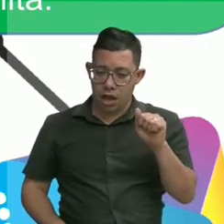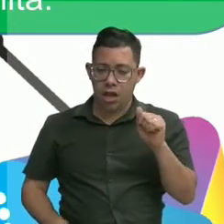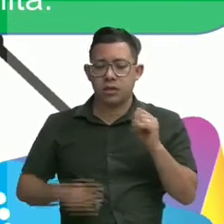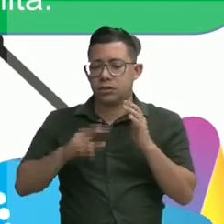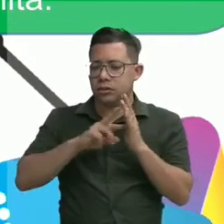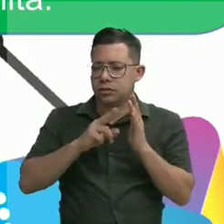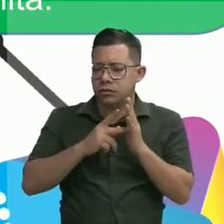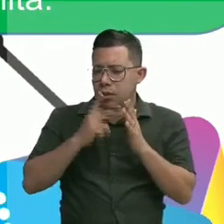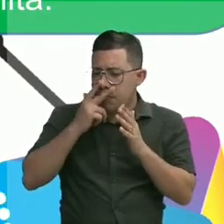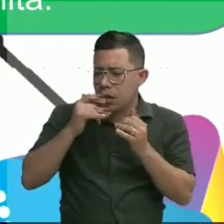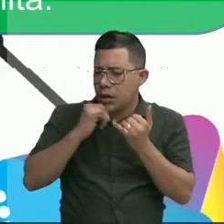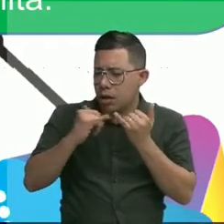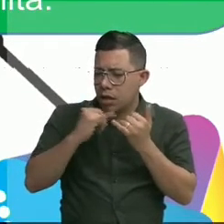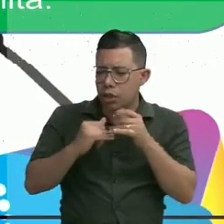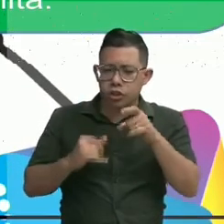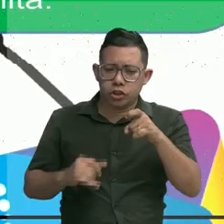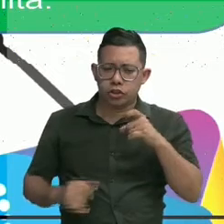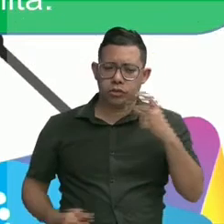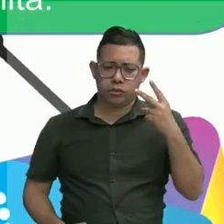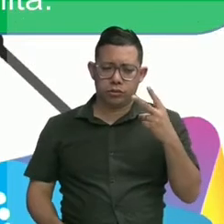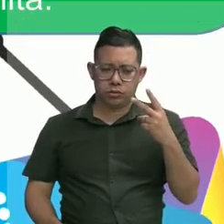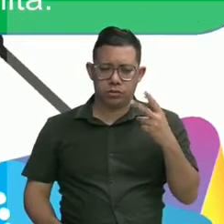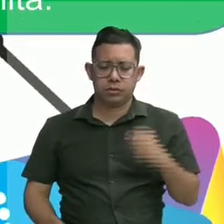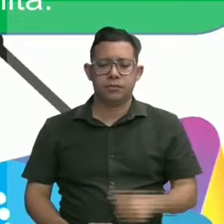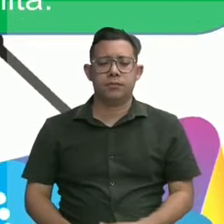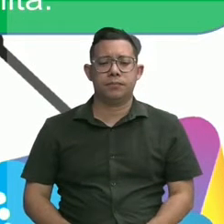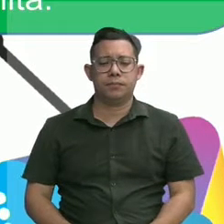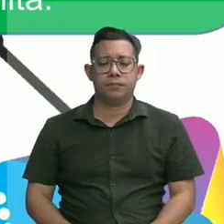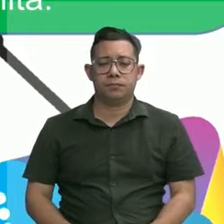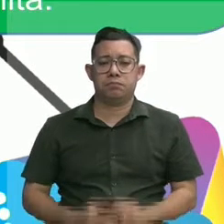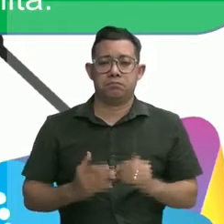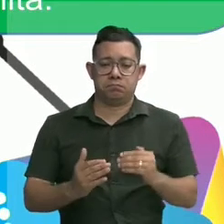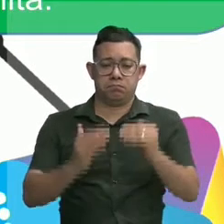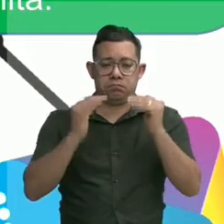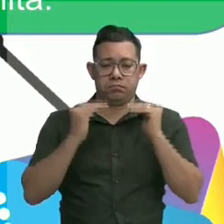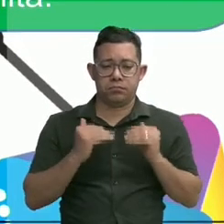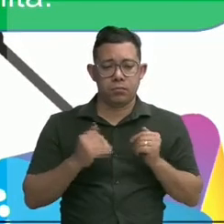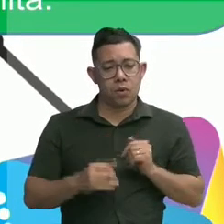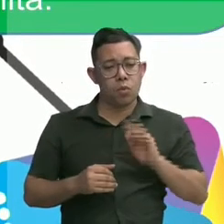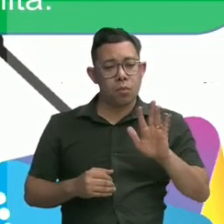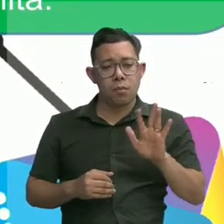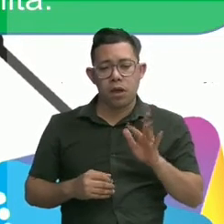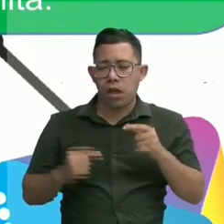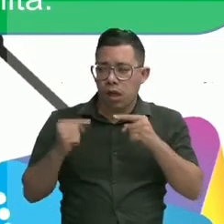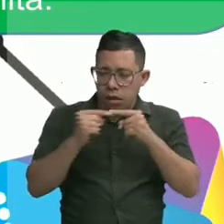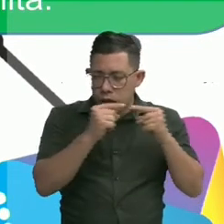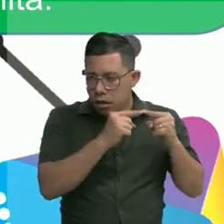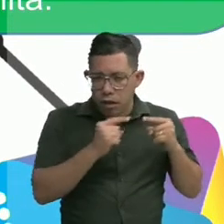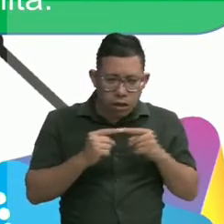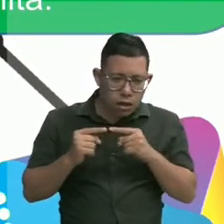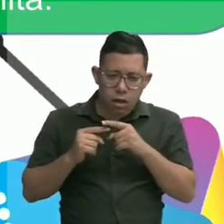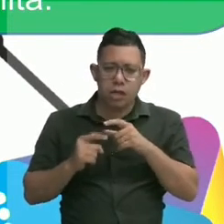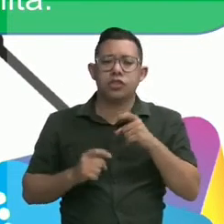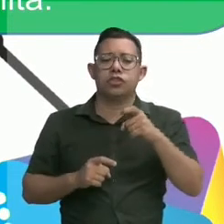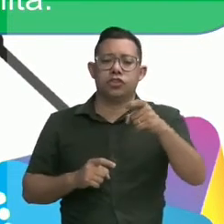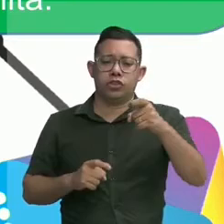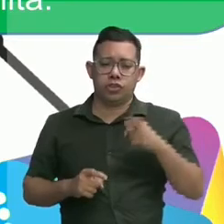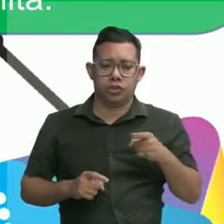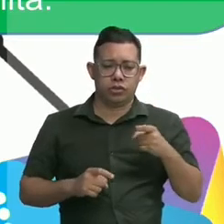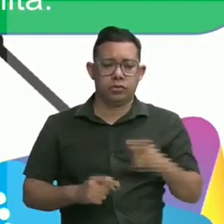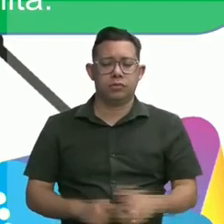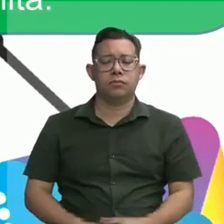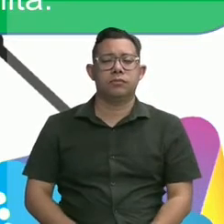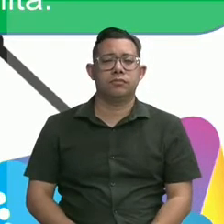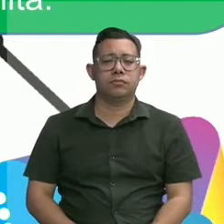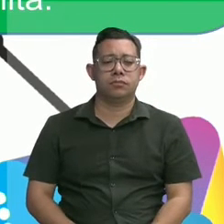ligado com a incógnita elevado a 2 ao quadrado tá o besta sempre ligada quem corre o que tem um expoente um